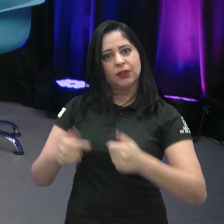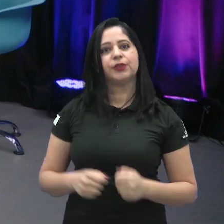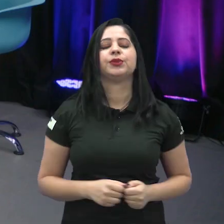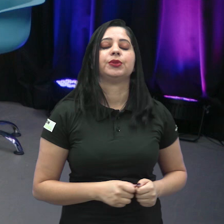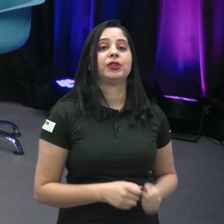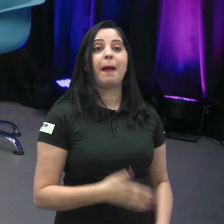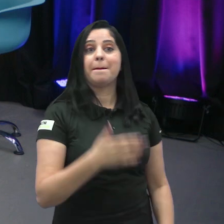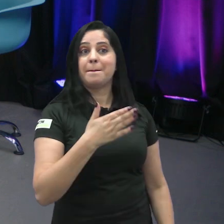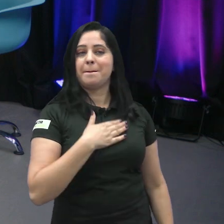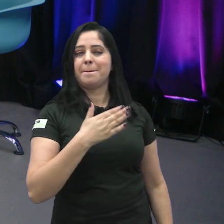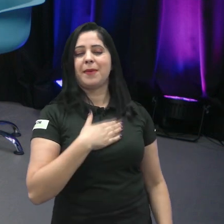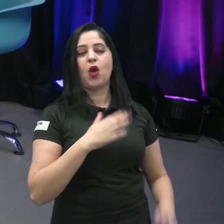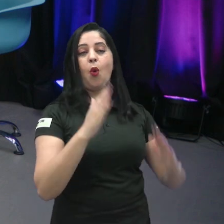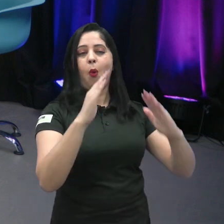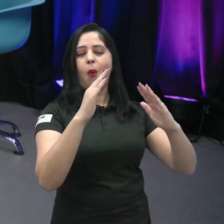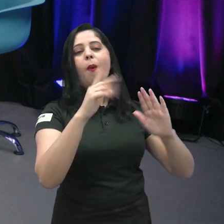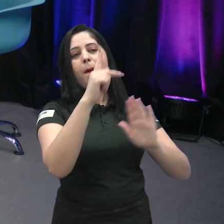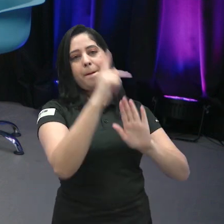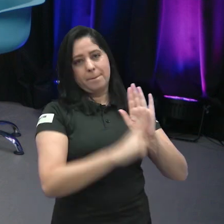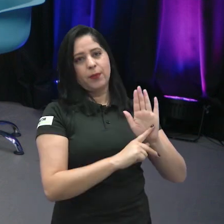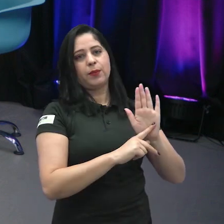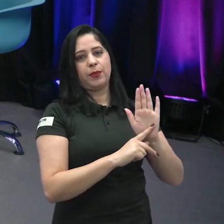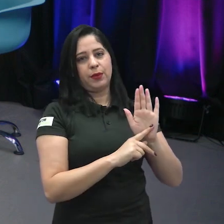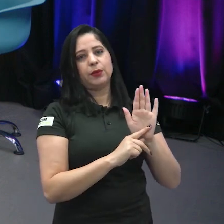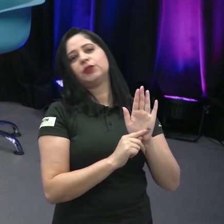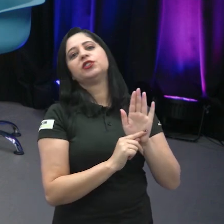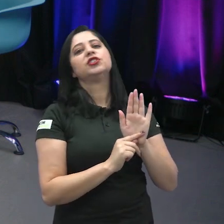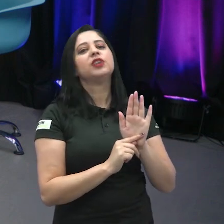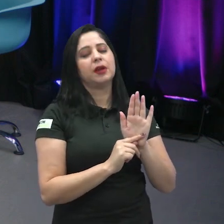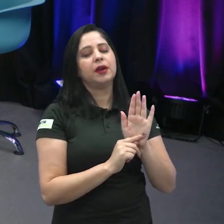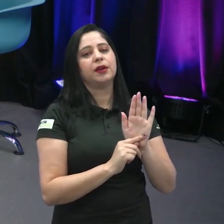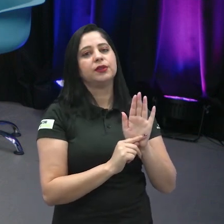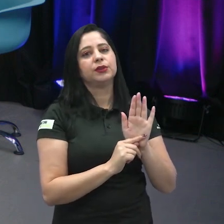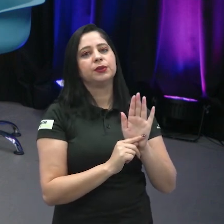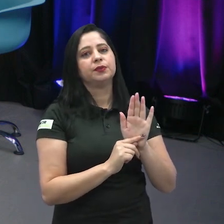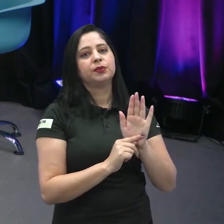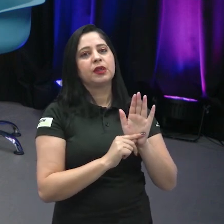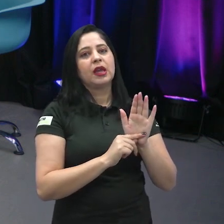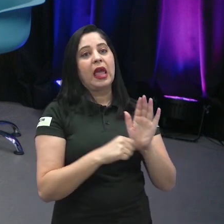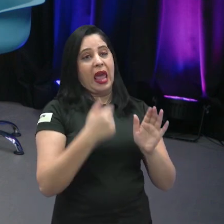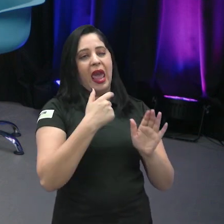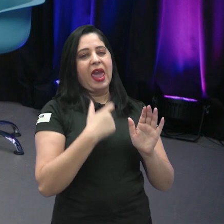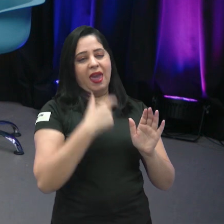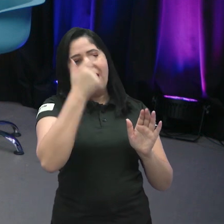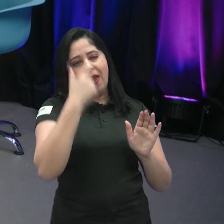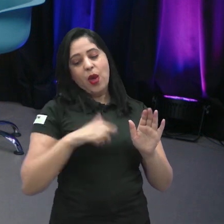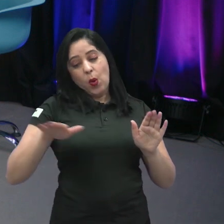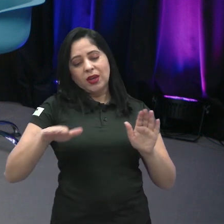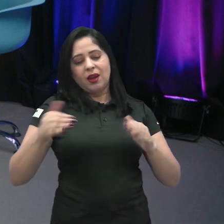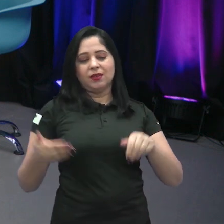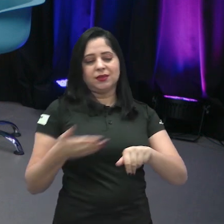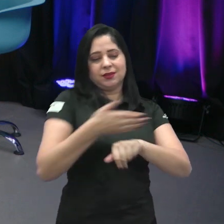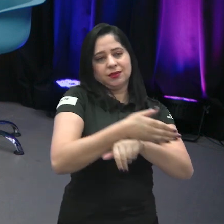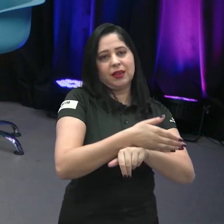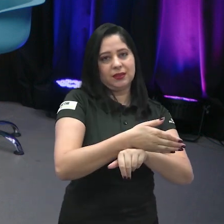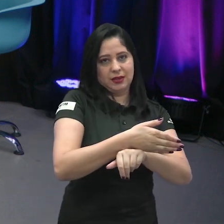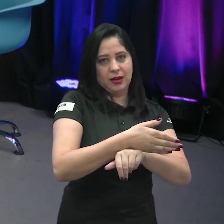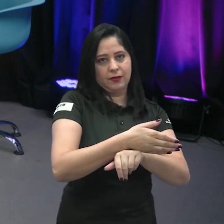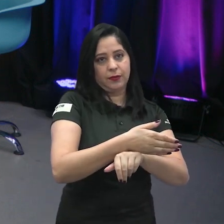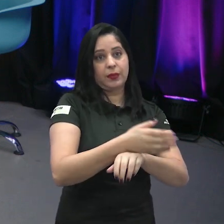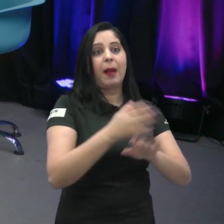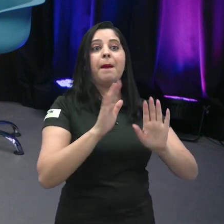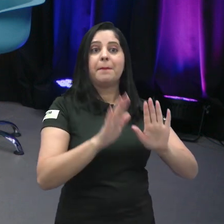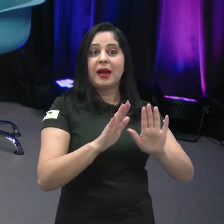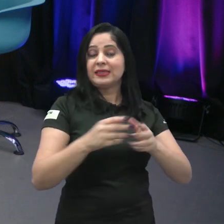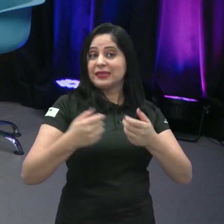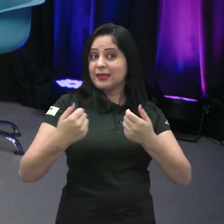esse projeto é um projeto que eu participei quando criança, né? Que é um projeto na escola, onde para você participar